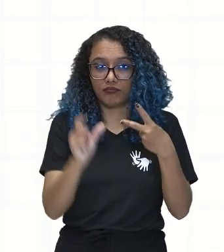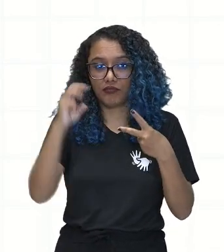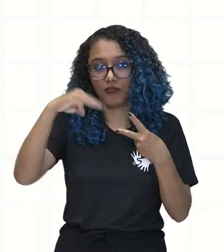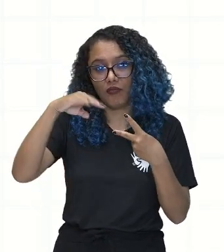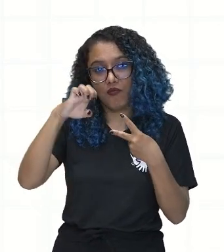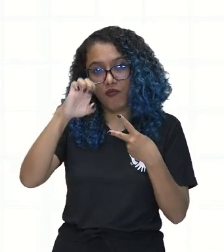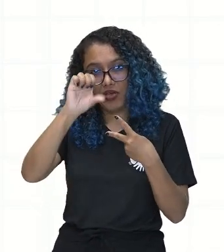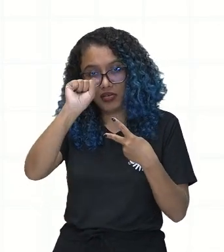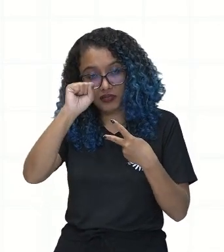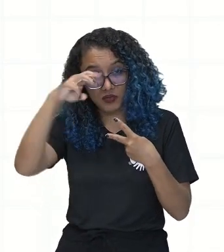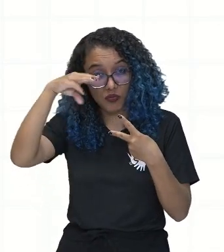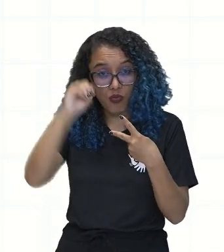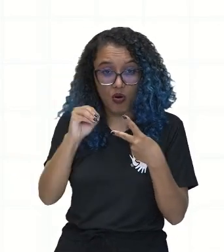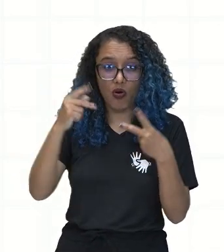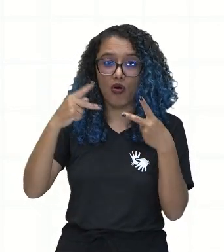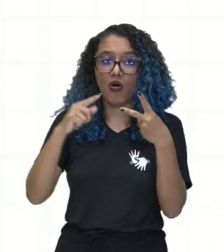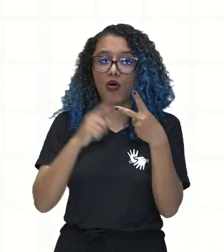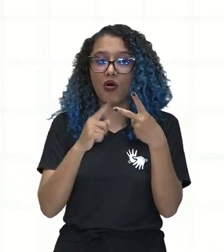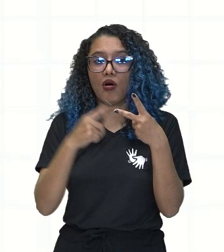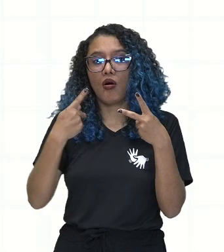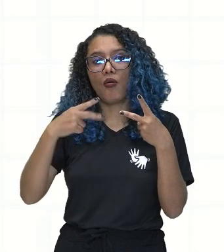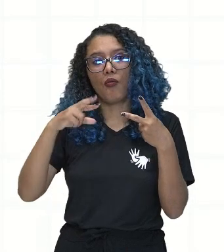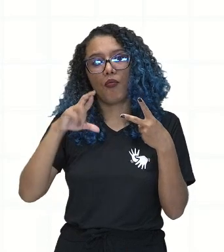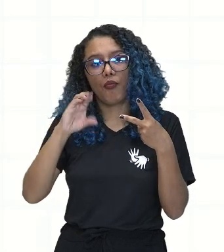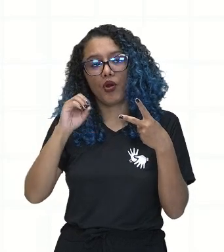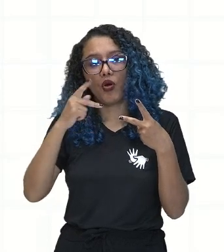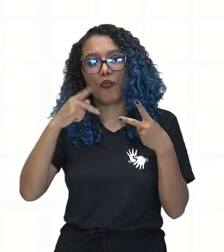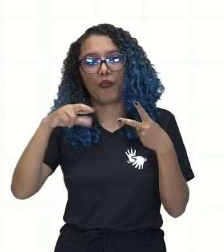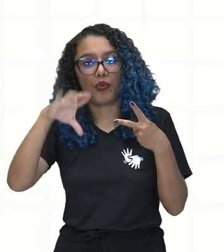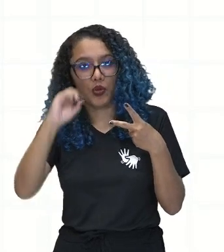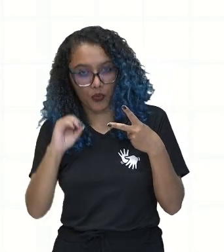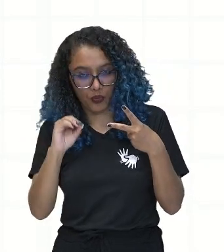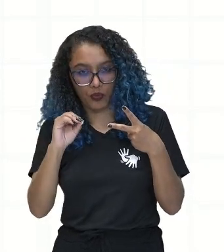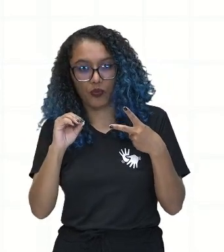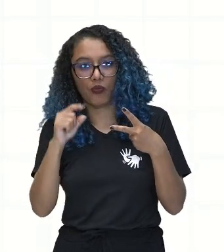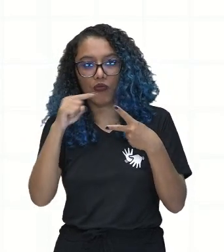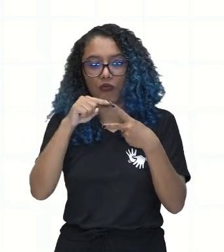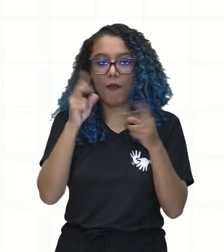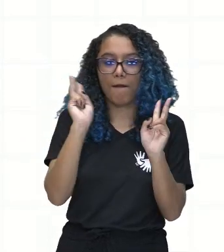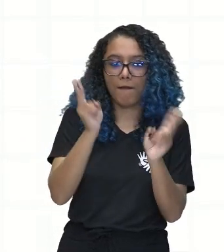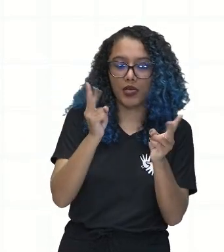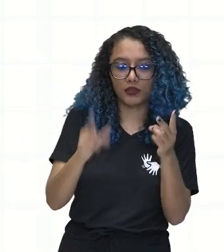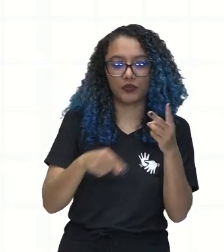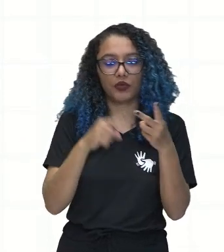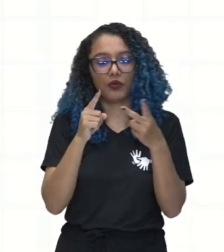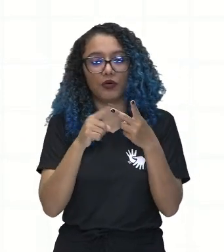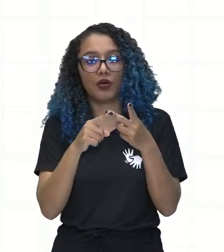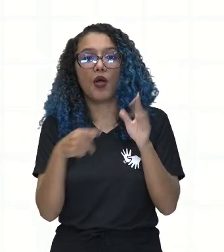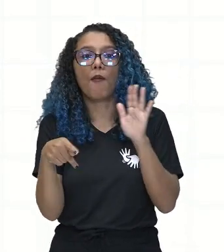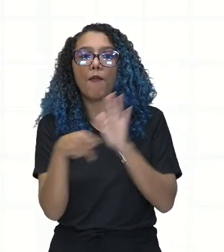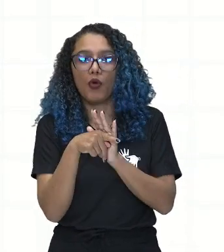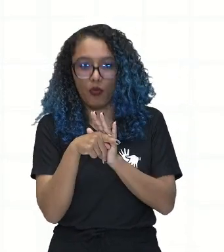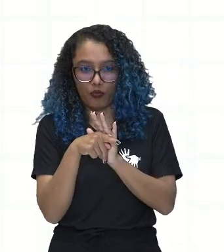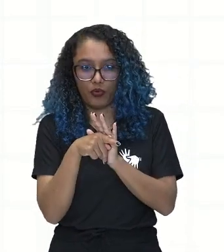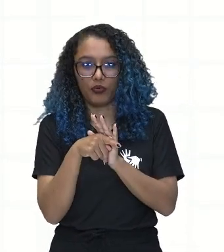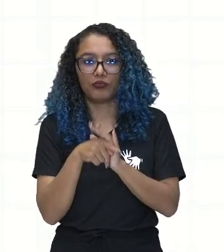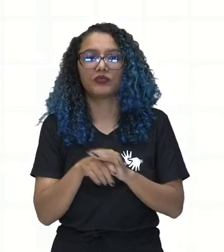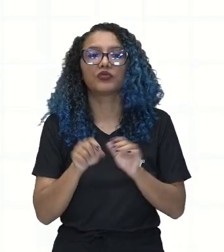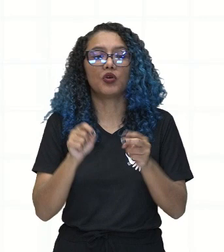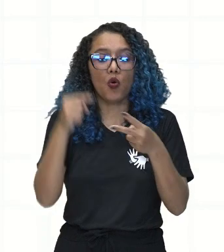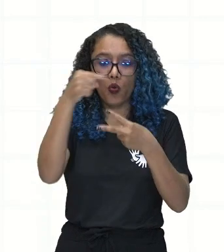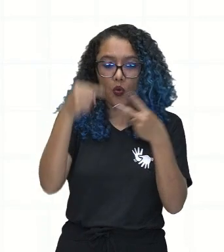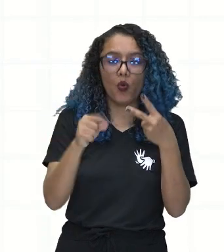próprio. Mesmo e próprio. São adjetivos. Falamos já aqui sobre